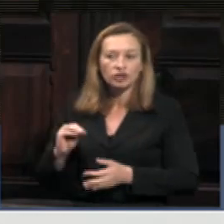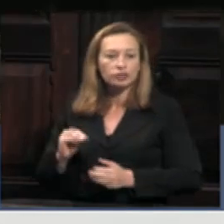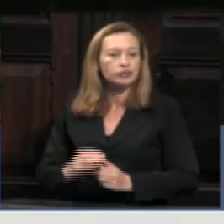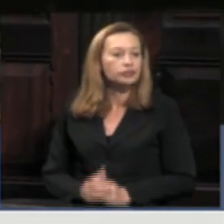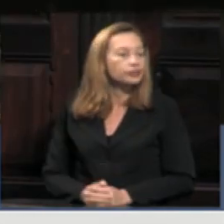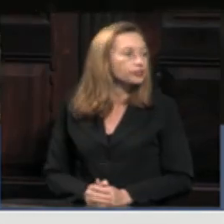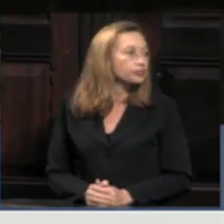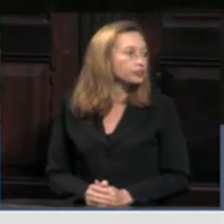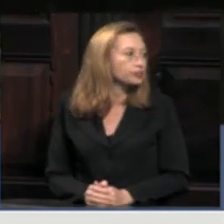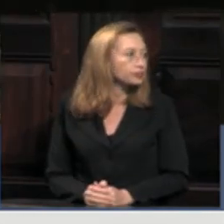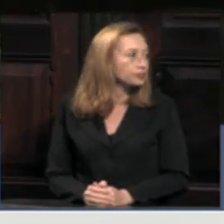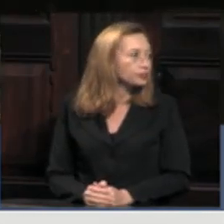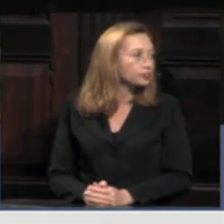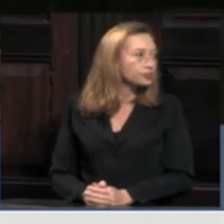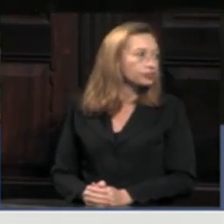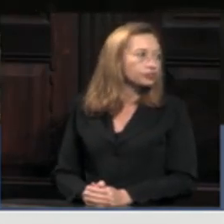veto.